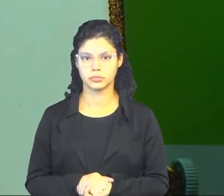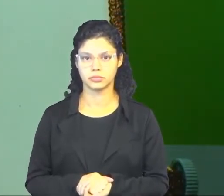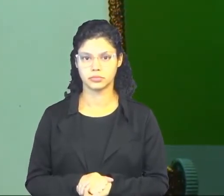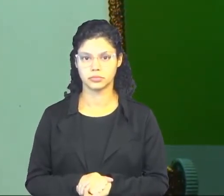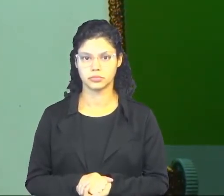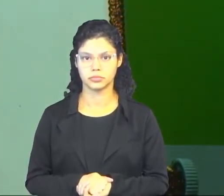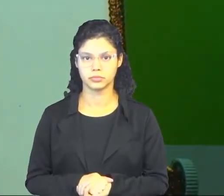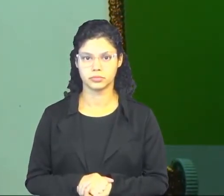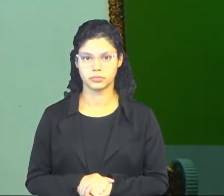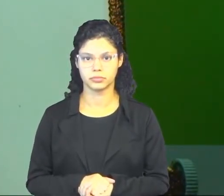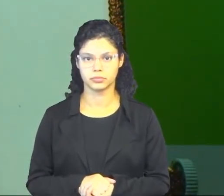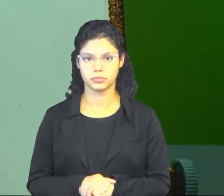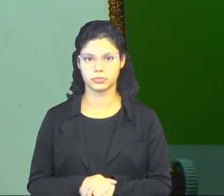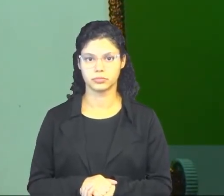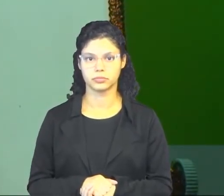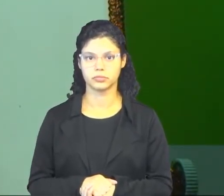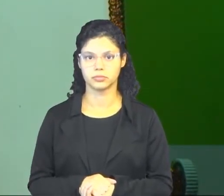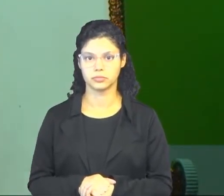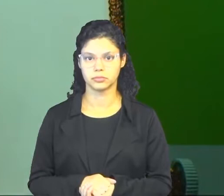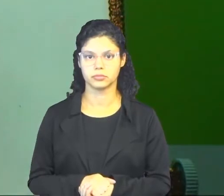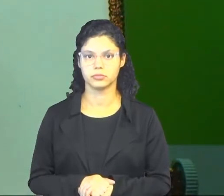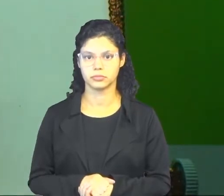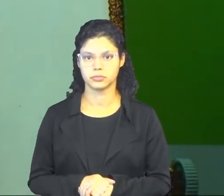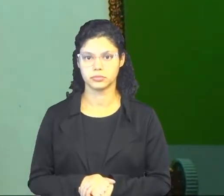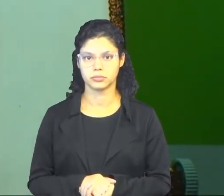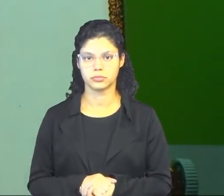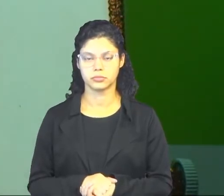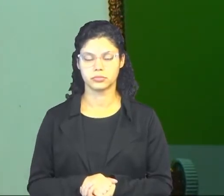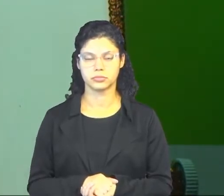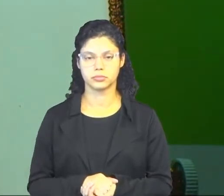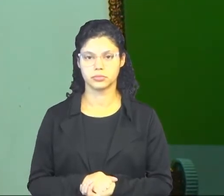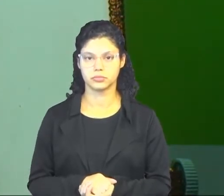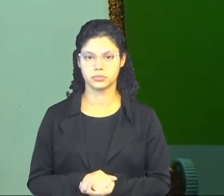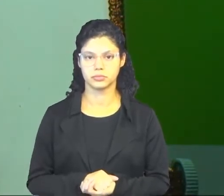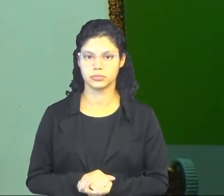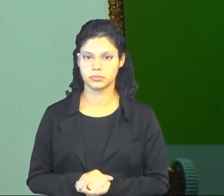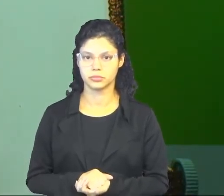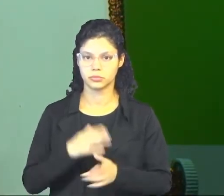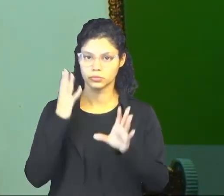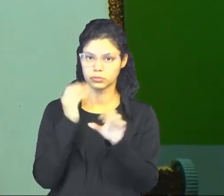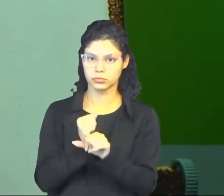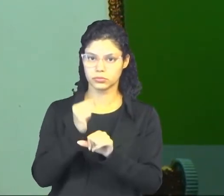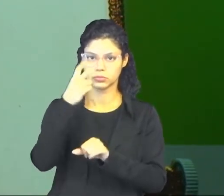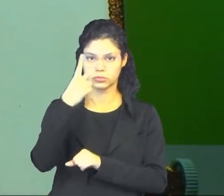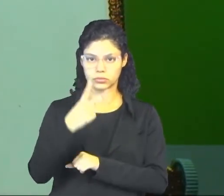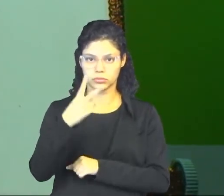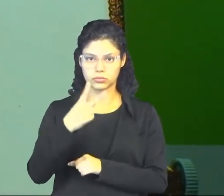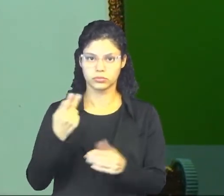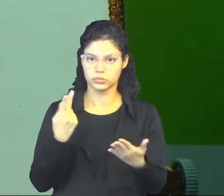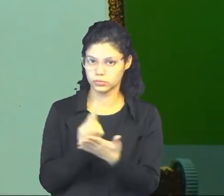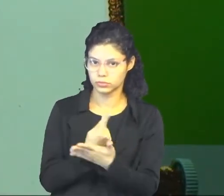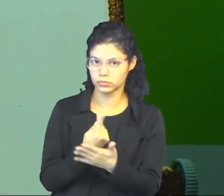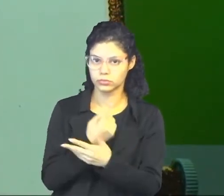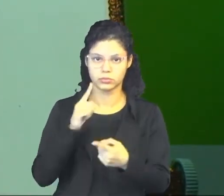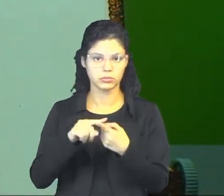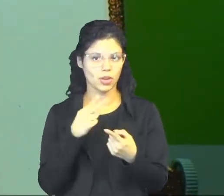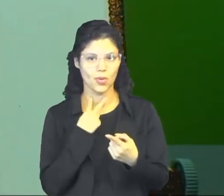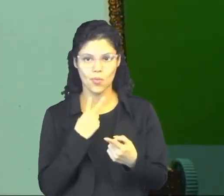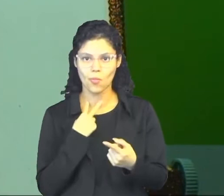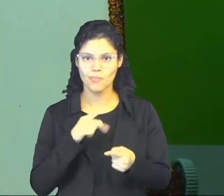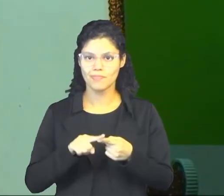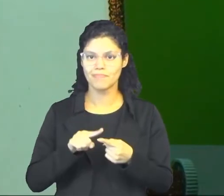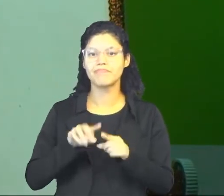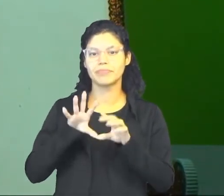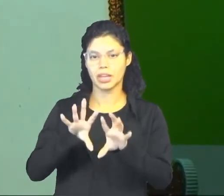ó, 17, e 9 mais 7, 16. Não faço adição dessa